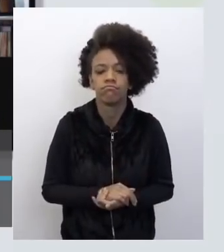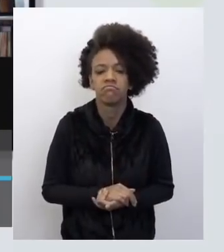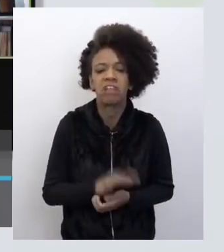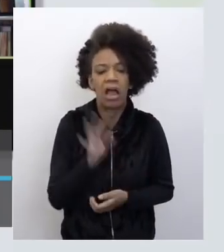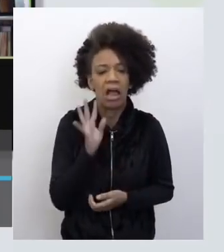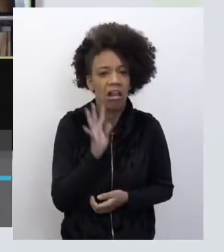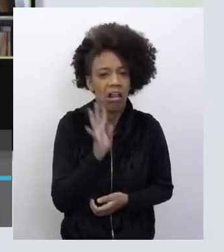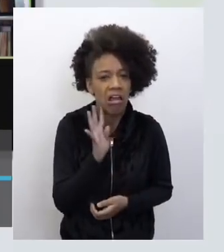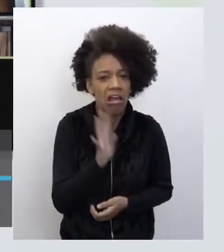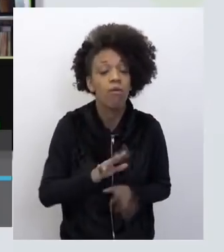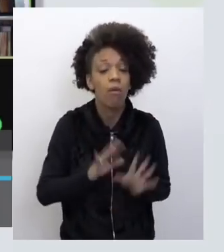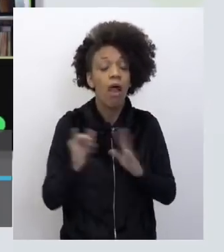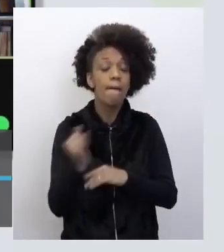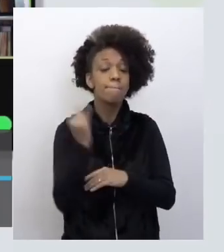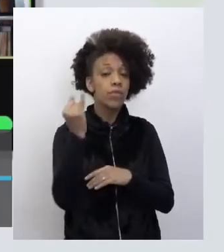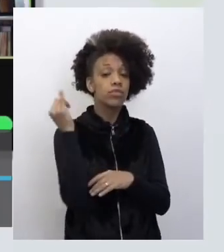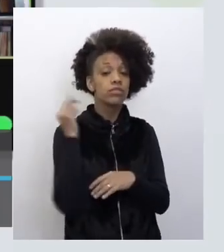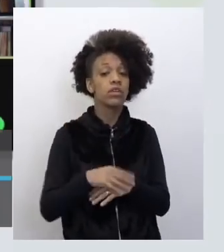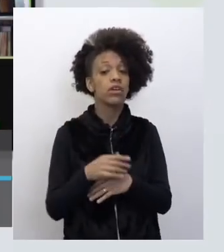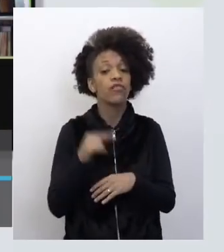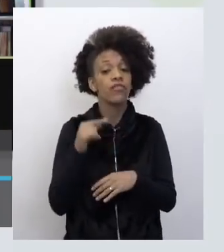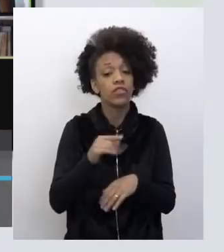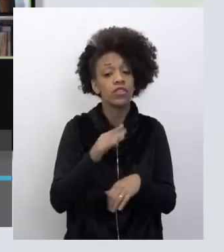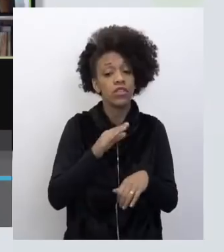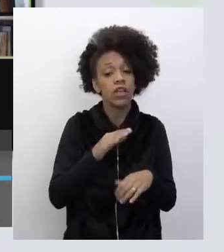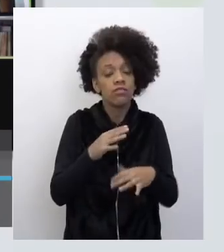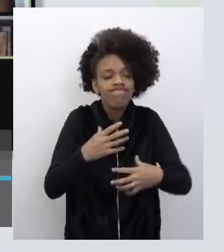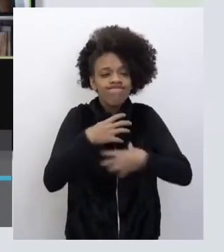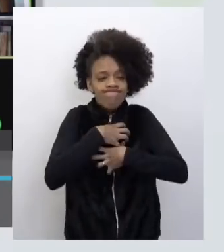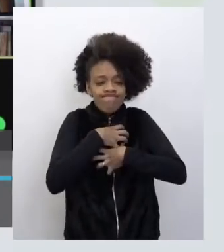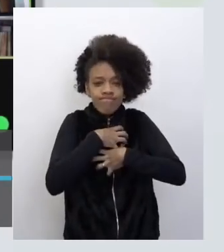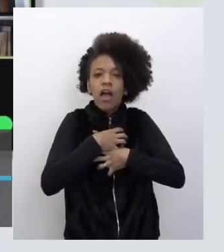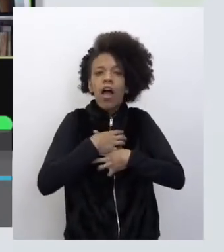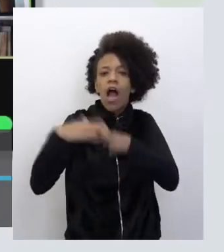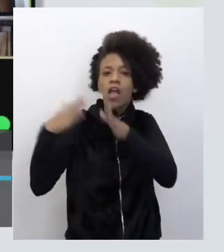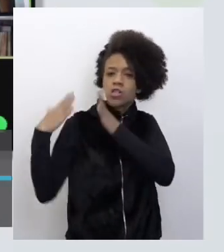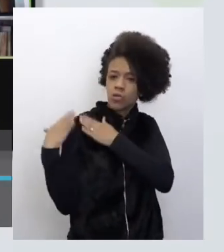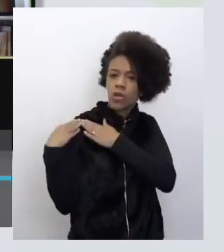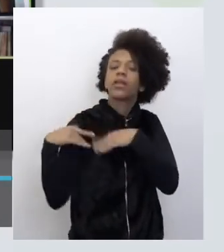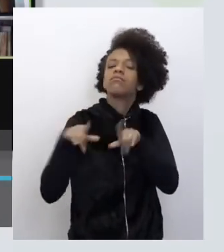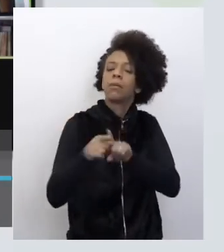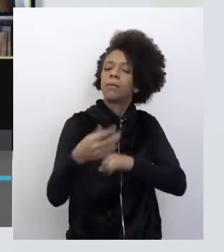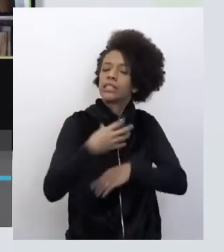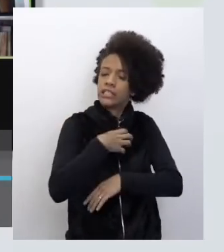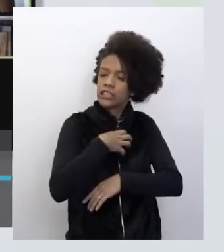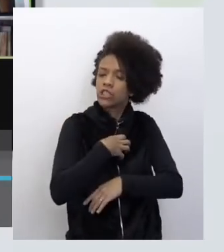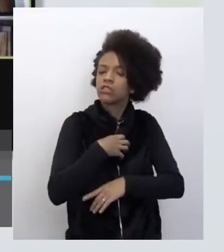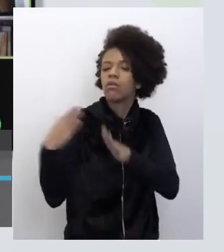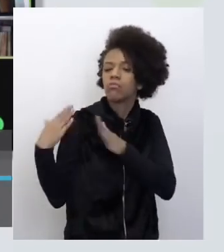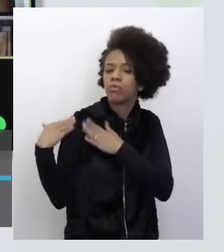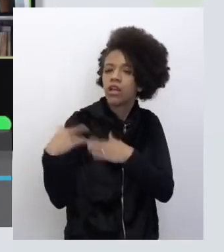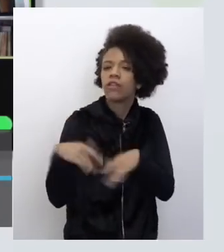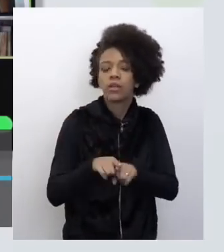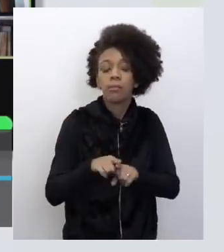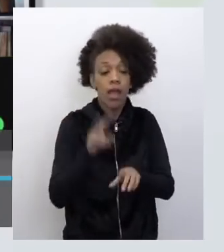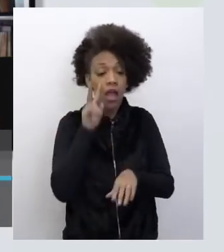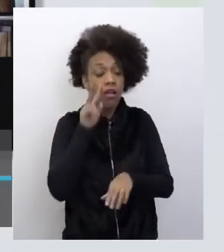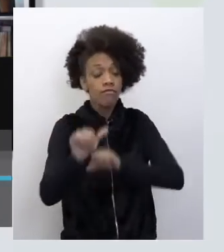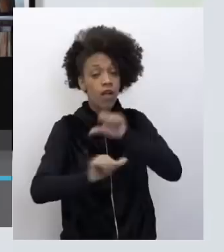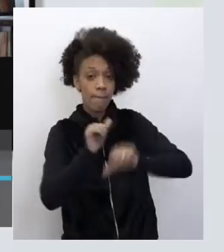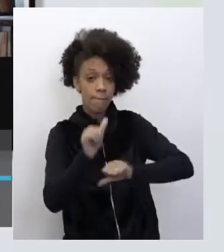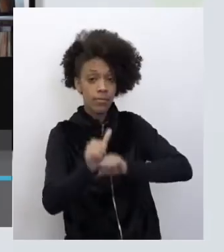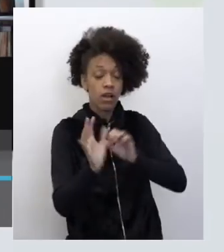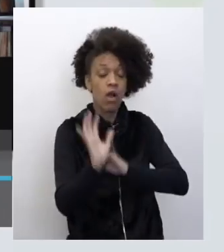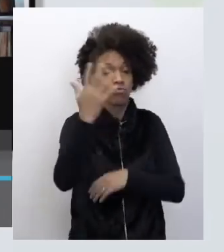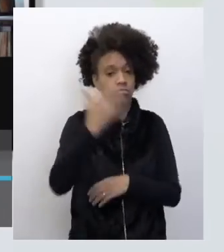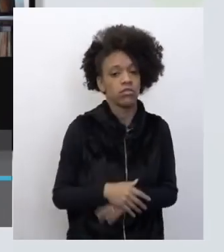Legal, isso é bem importante, né? Você se tomar para si também a responsabilidade de construir as mudanças que você quer ver acontecendo,